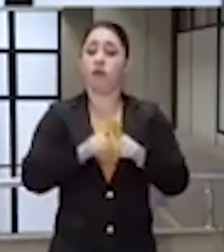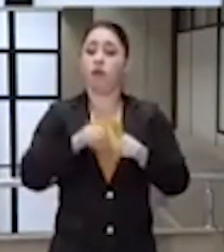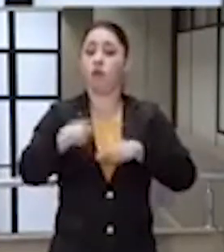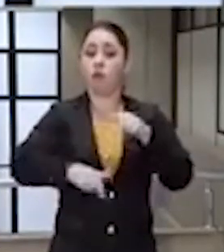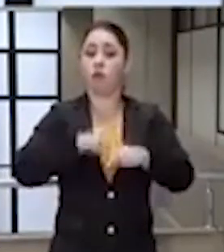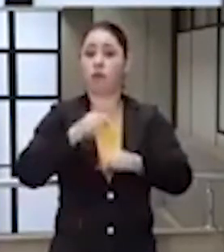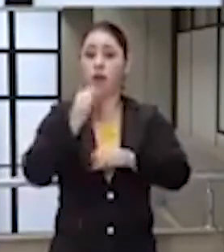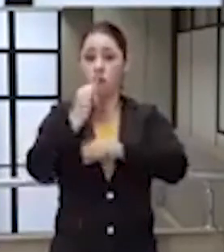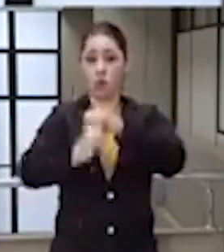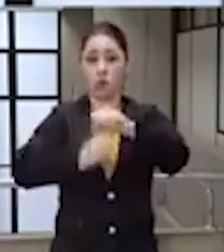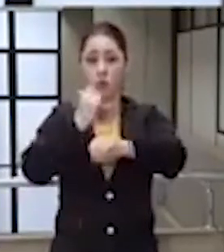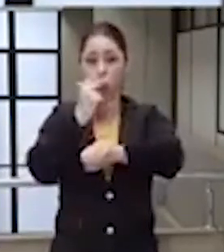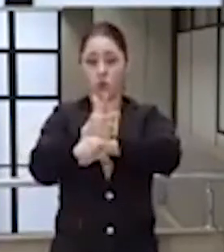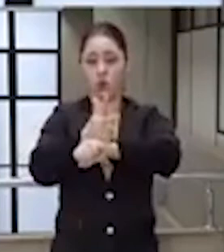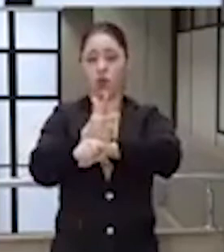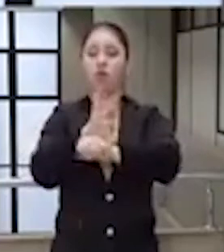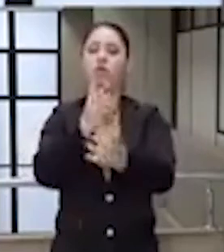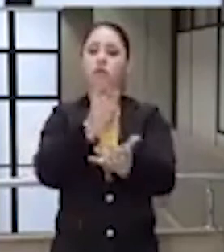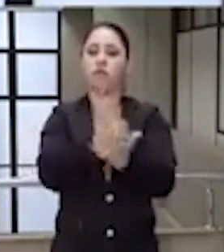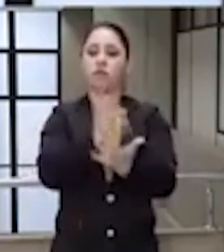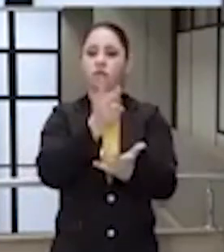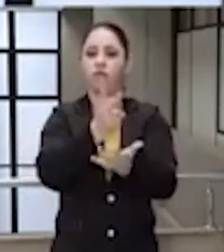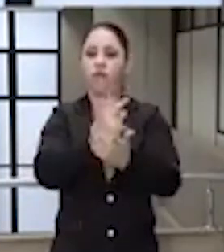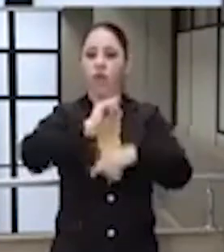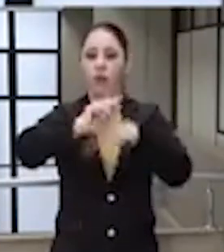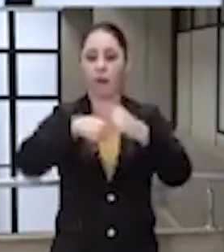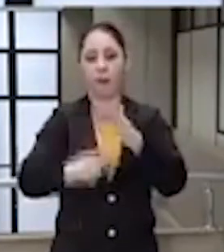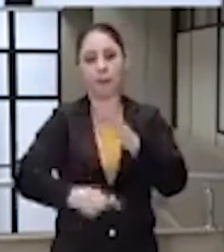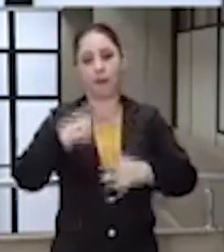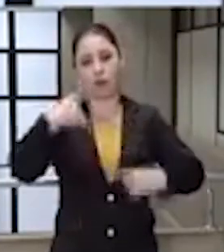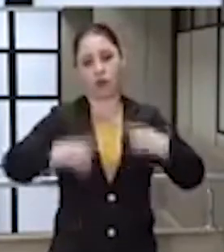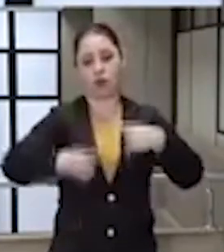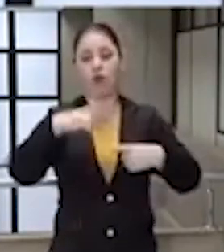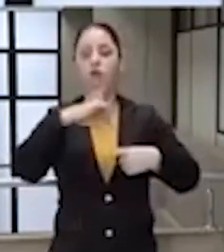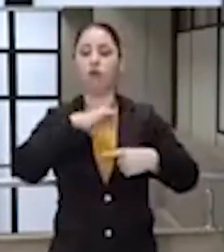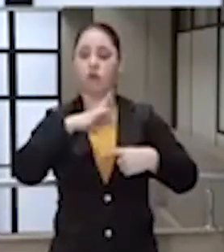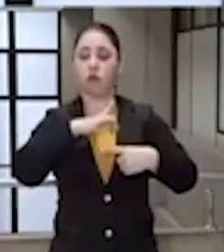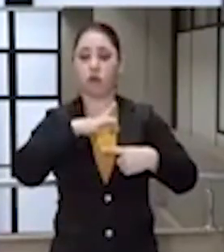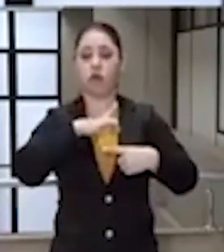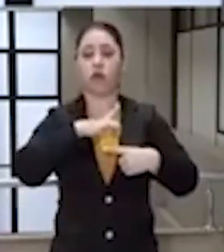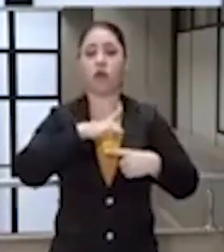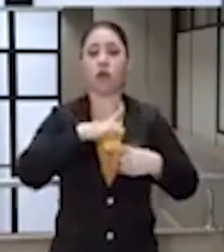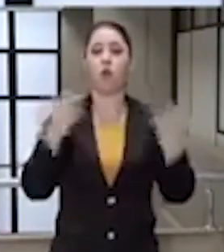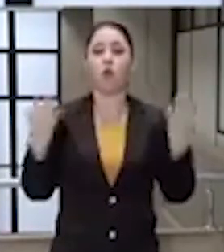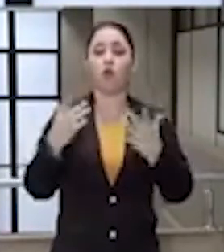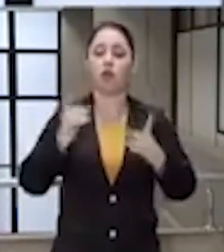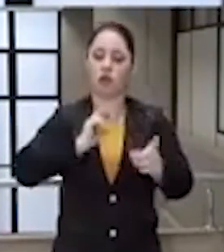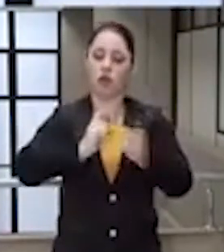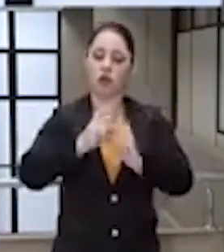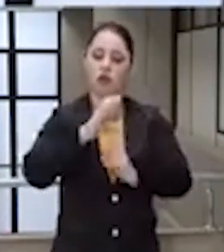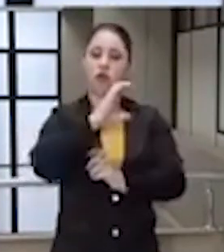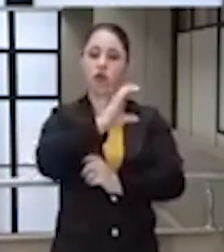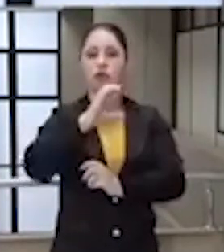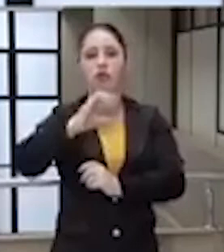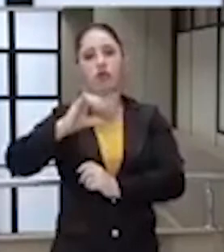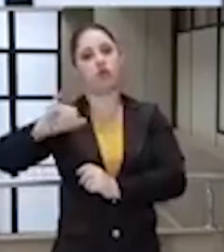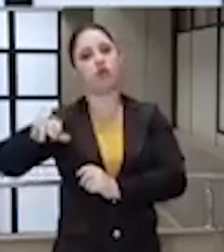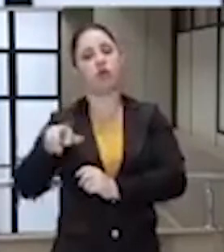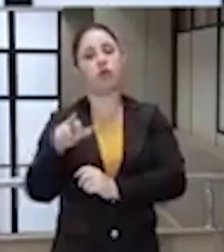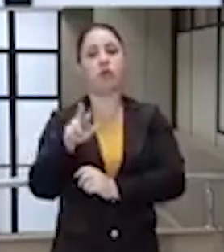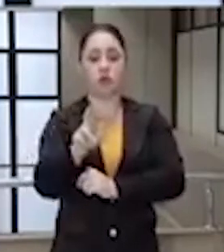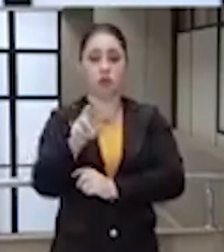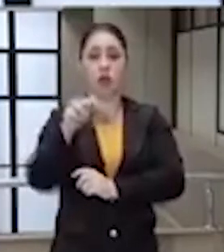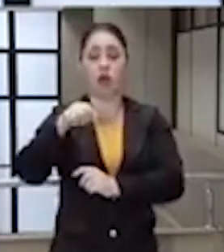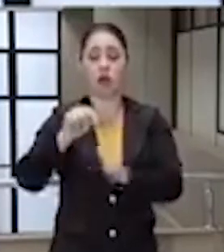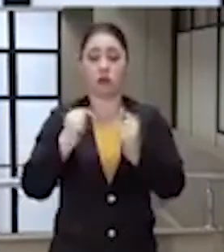estejam online, eles continuam. Na sequência da primeira discussão, nós temos aí a reunião da Comissão de Constituição, Justiça